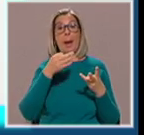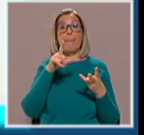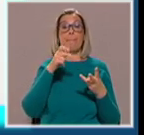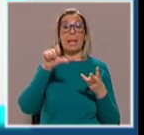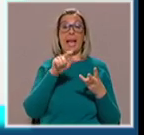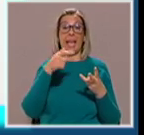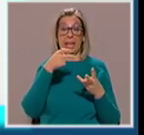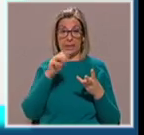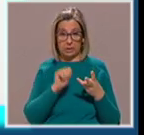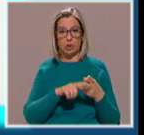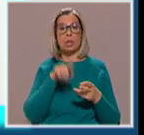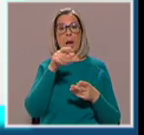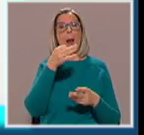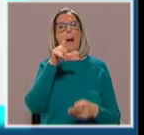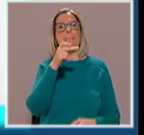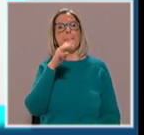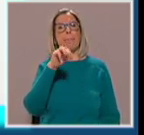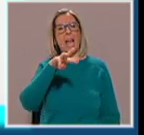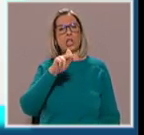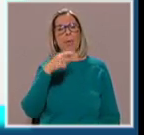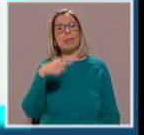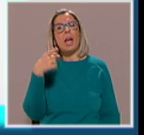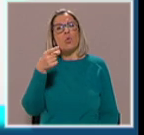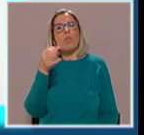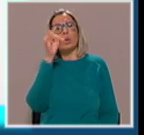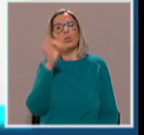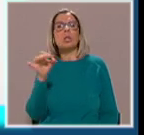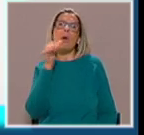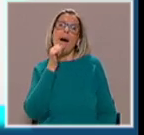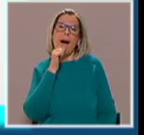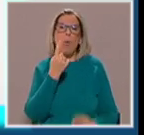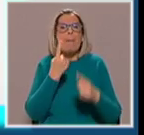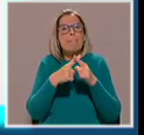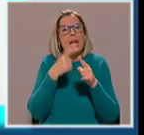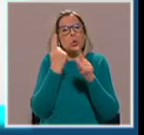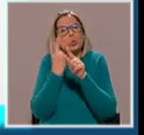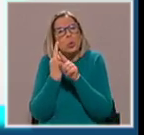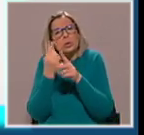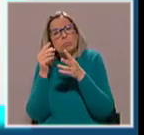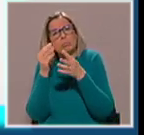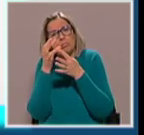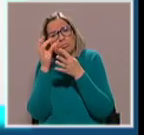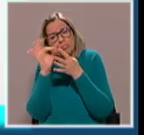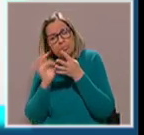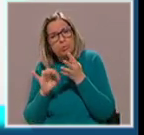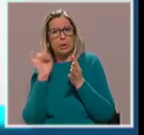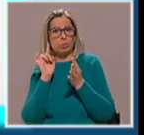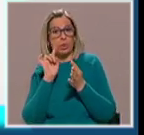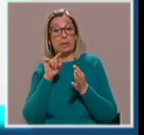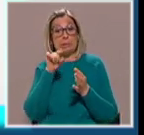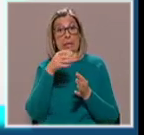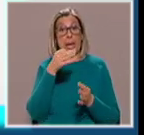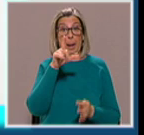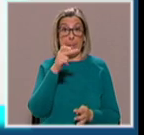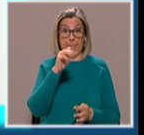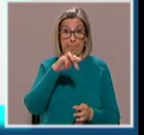cerca de 90%, mas também outras substâncias muito importantes. O plasma é o responsável por transportar os elementos figurados